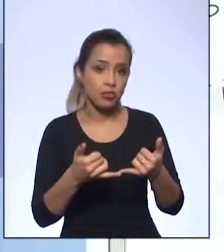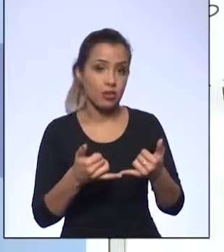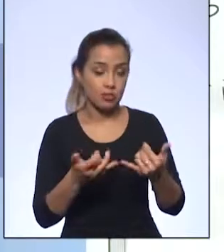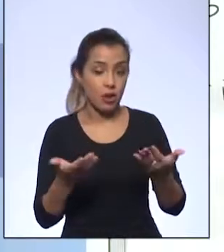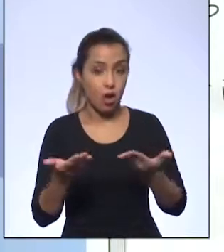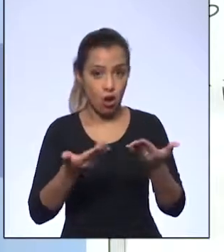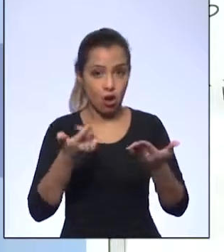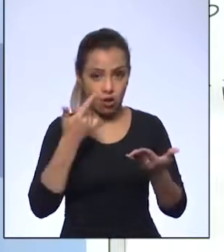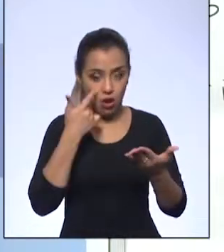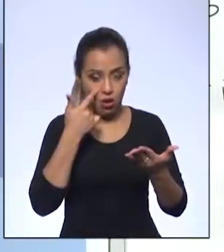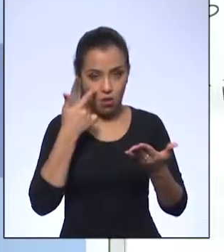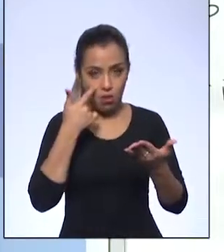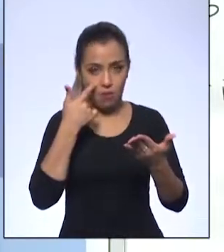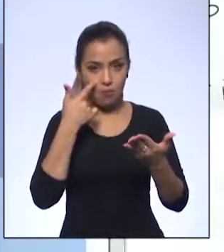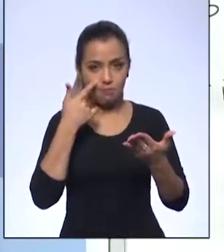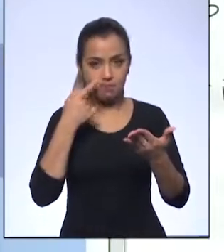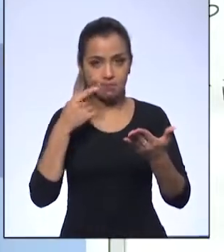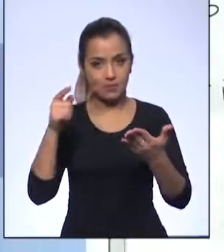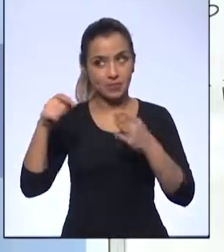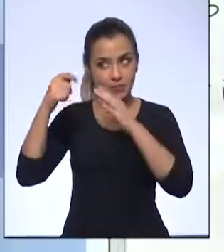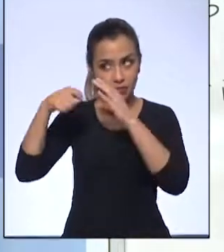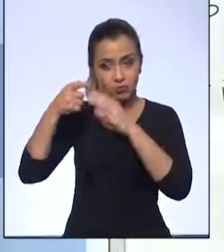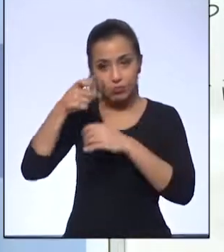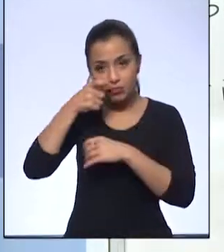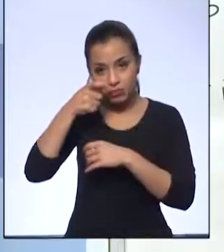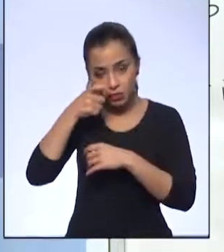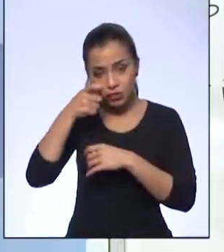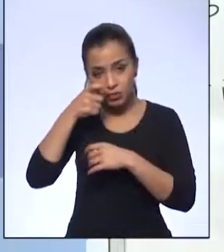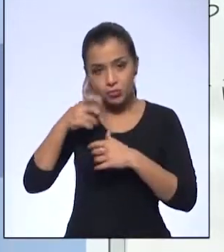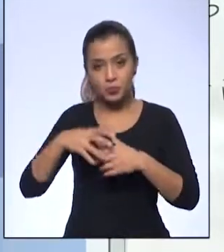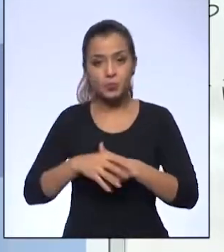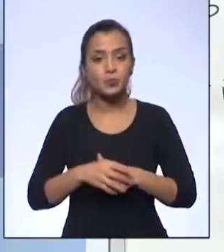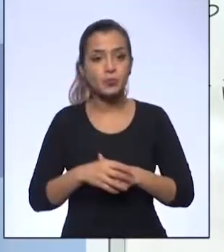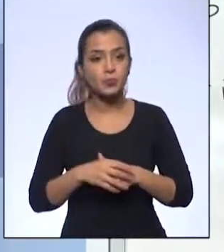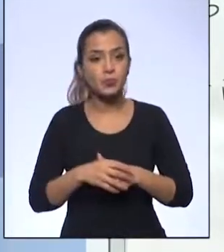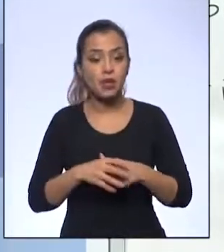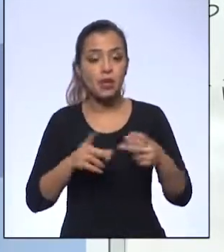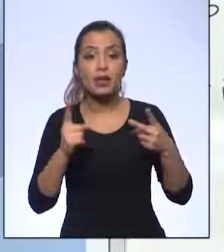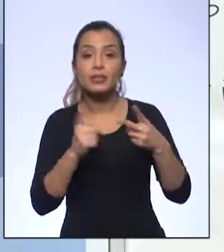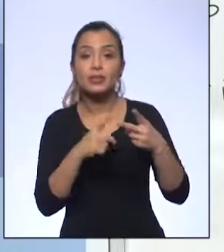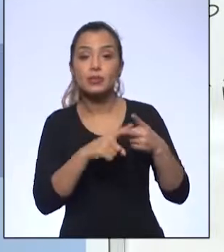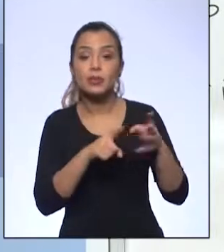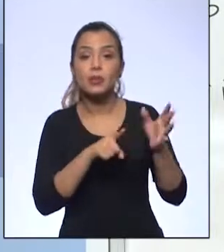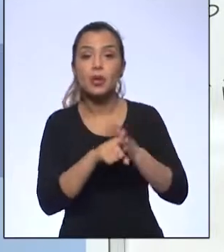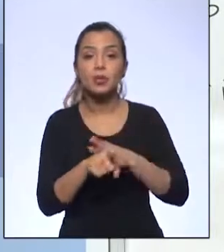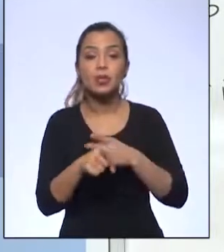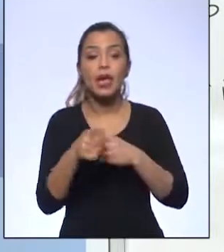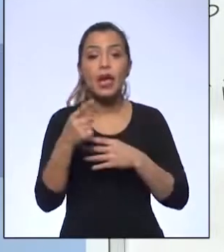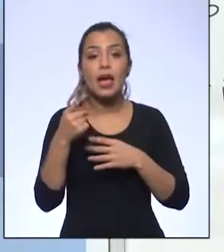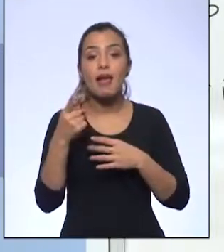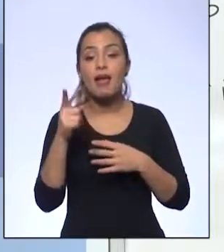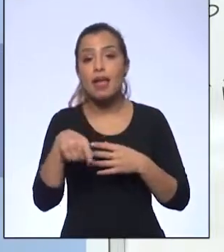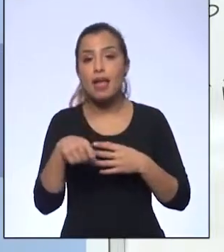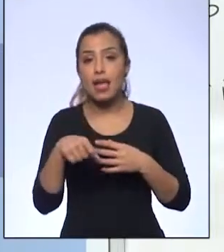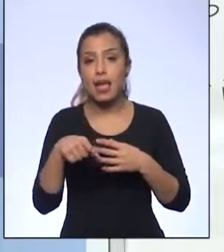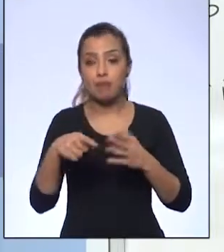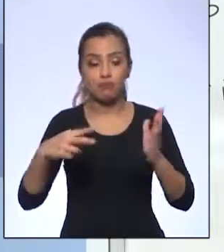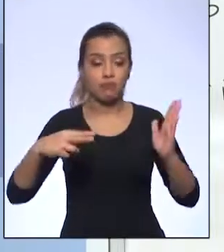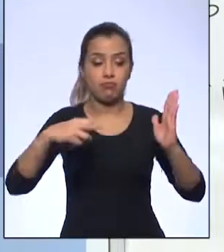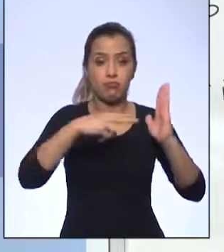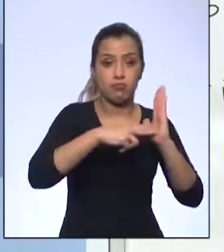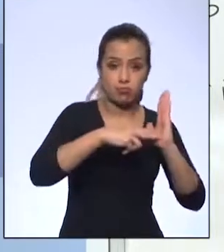novo com o vídeo. E depois a segunda pergunta é, baseado no vídeo, se a gente deveria ou não deixar os aparelhos